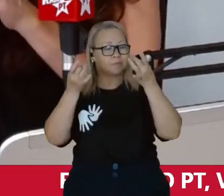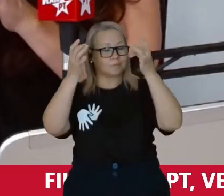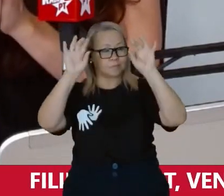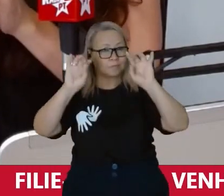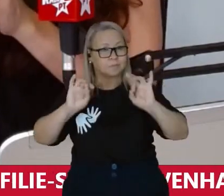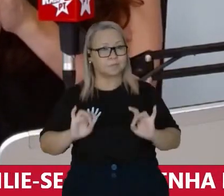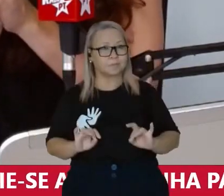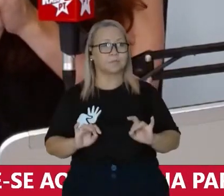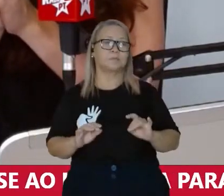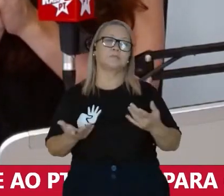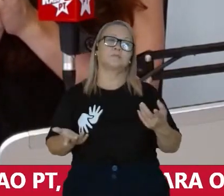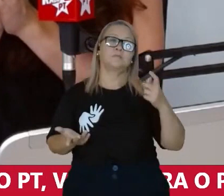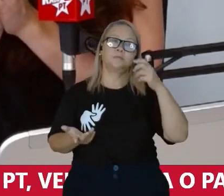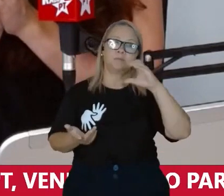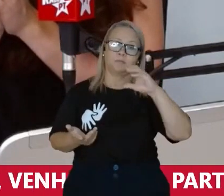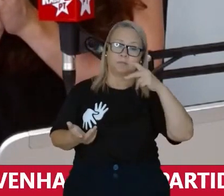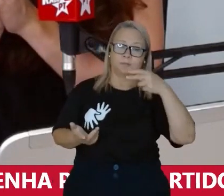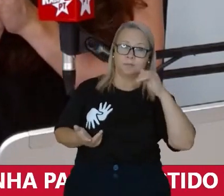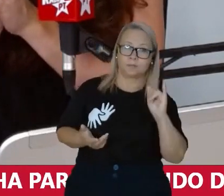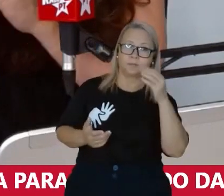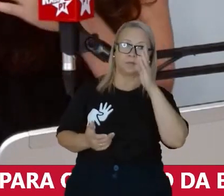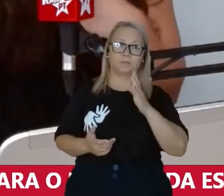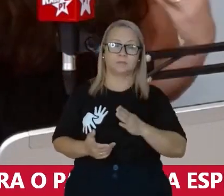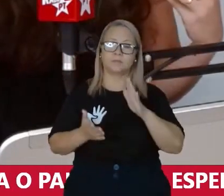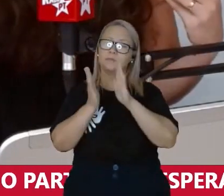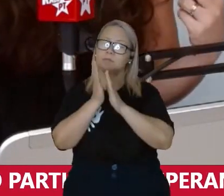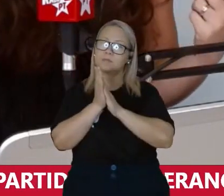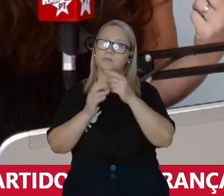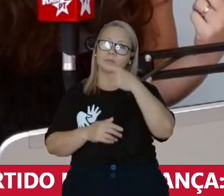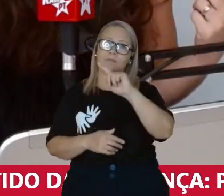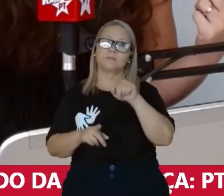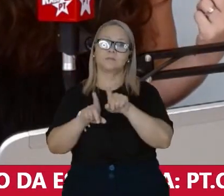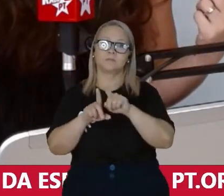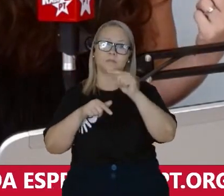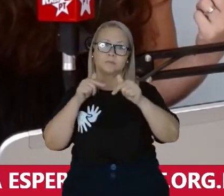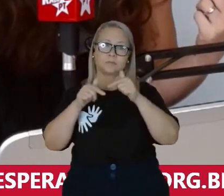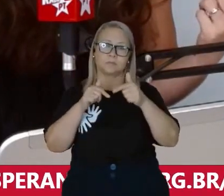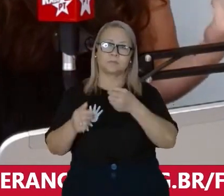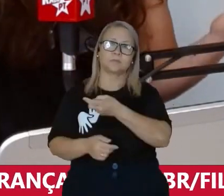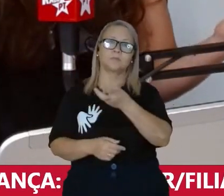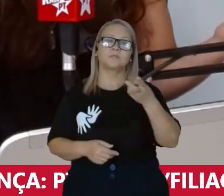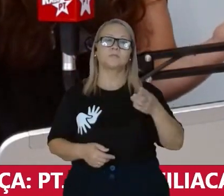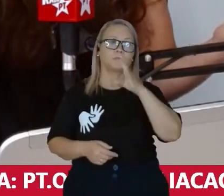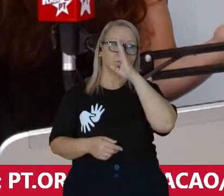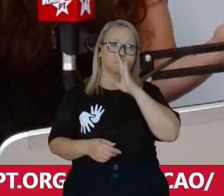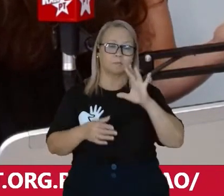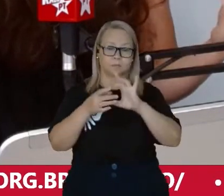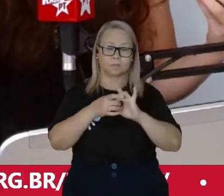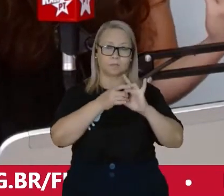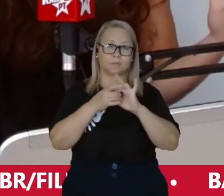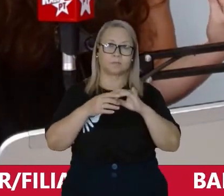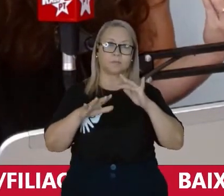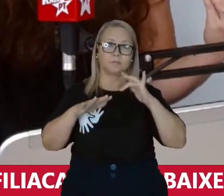A Silvana Pereira também parabeniza o trabalho de vocês e pergunta quantos perfis estão vinculados a essa rede. Eu imagino que ela